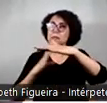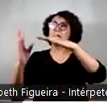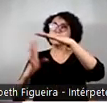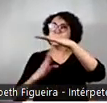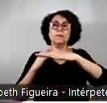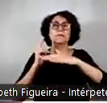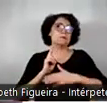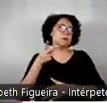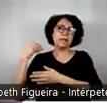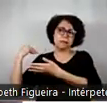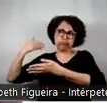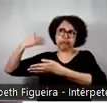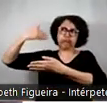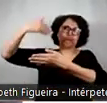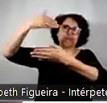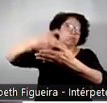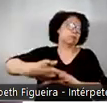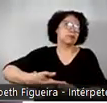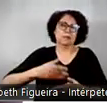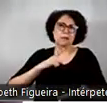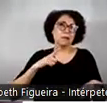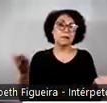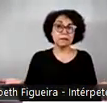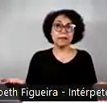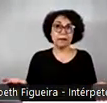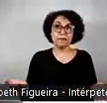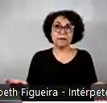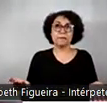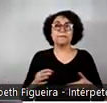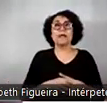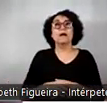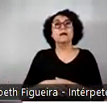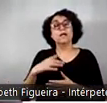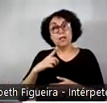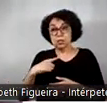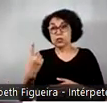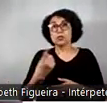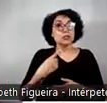Então, é a partir dela, né, que a gente vai compondo aí novos sabores, né,